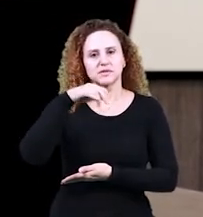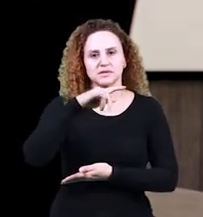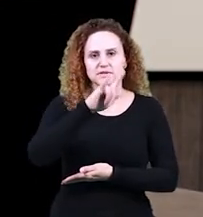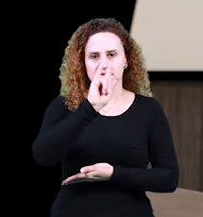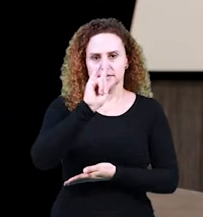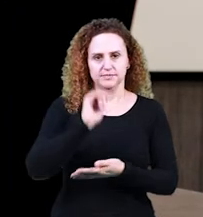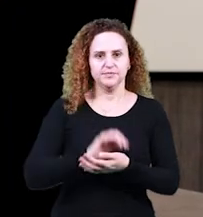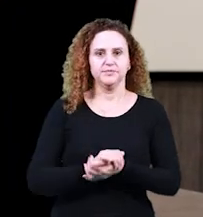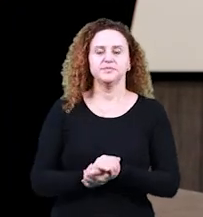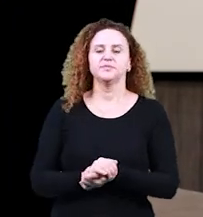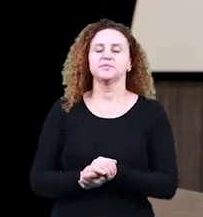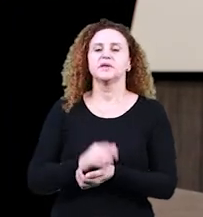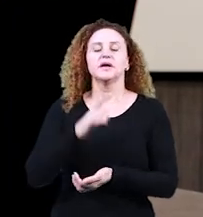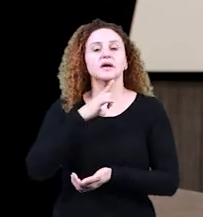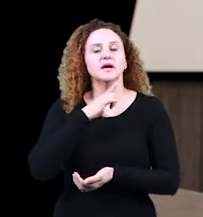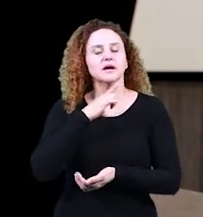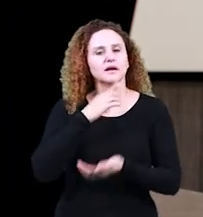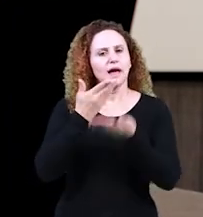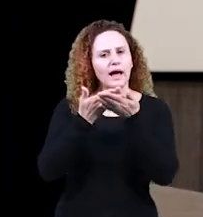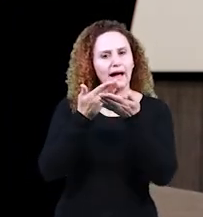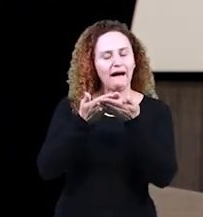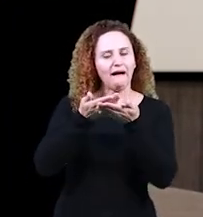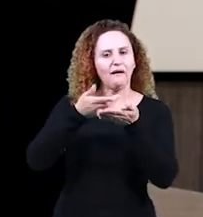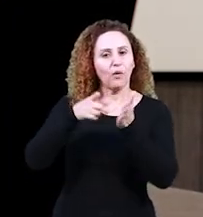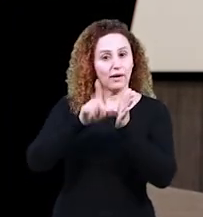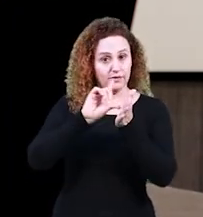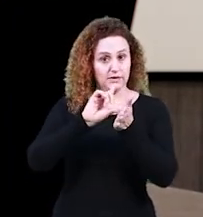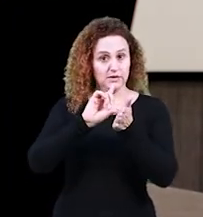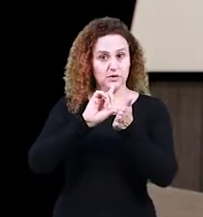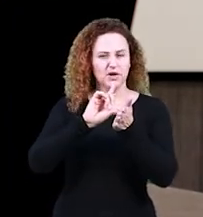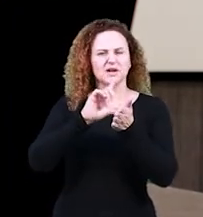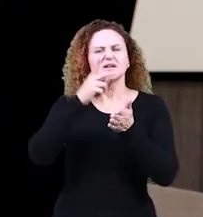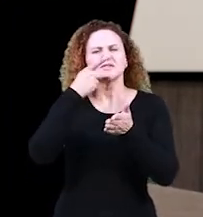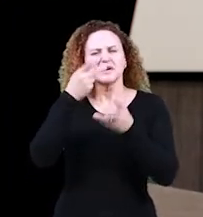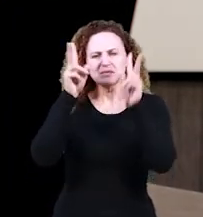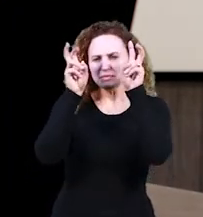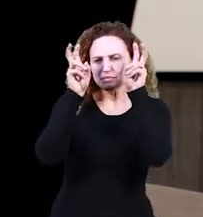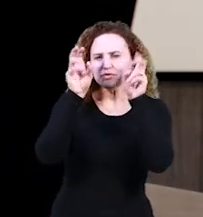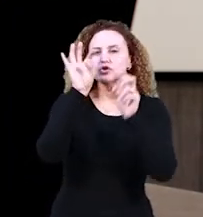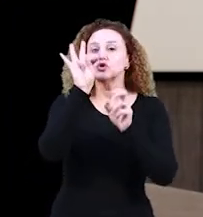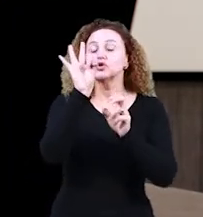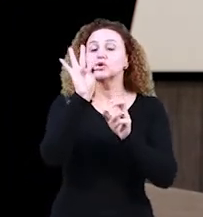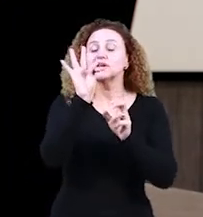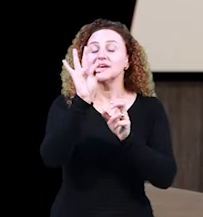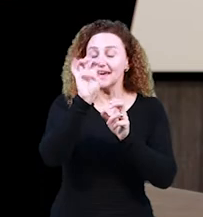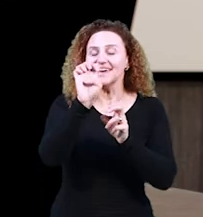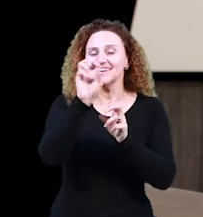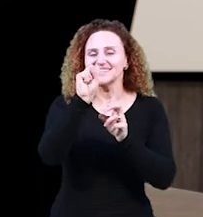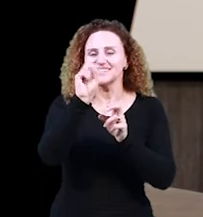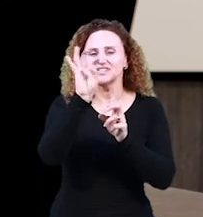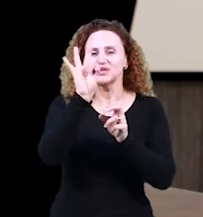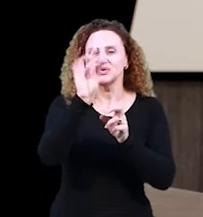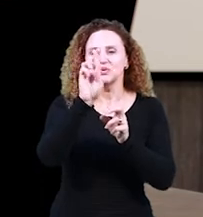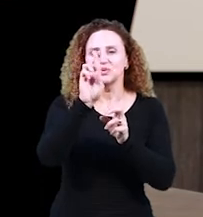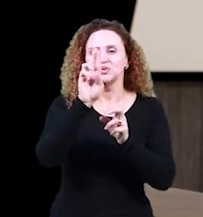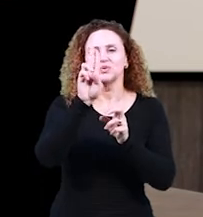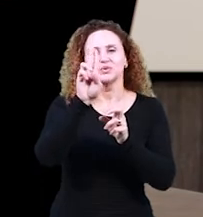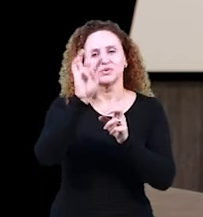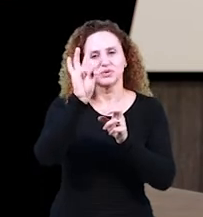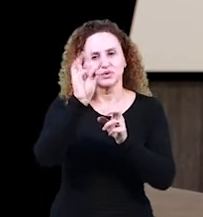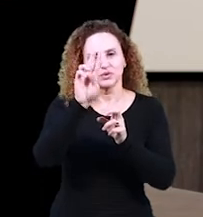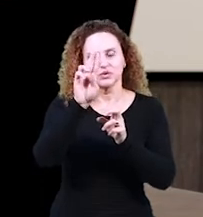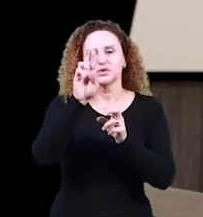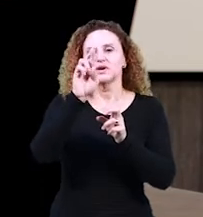é importante lembrar aqui na aula anterior nós tratamos do estruturalismo né e o estruturalismo da conta das relações